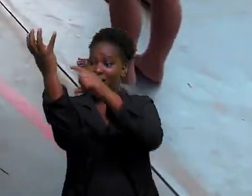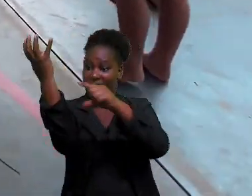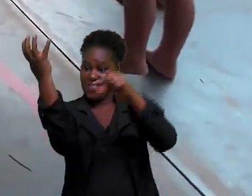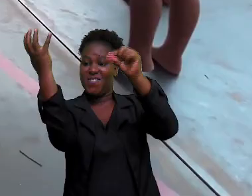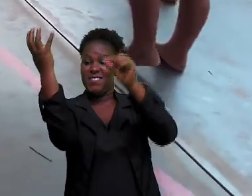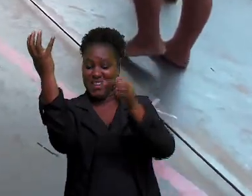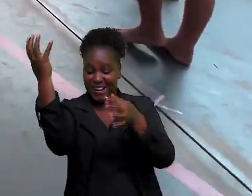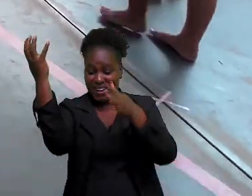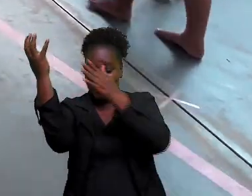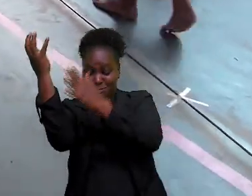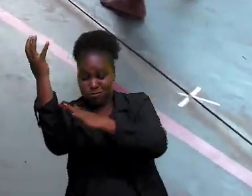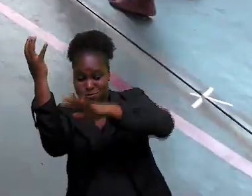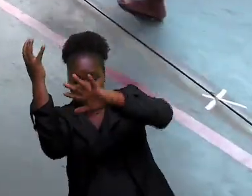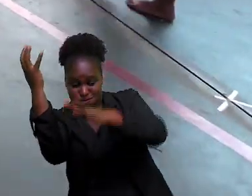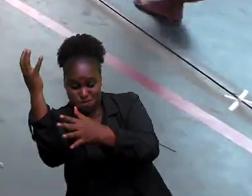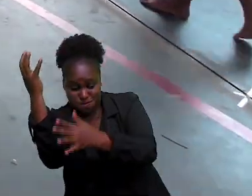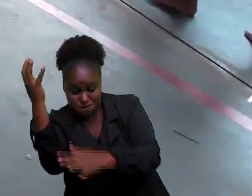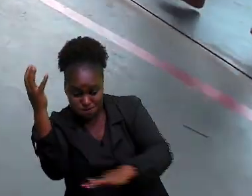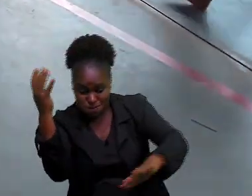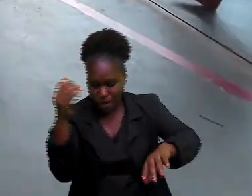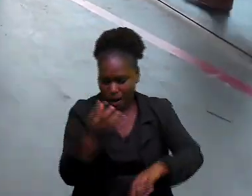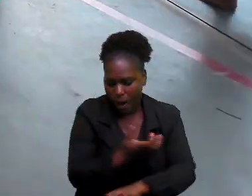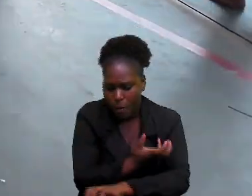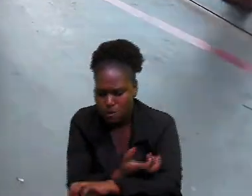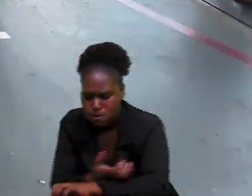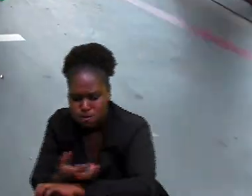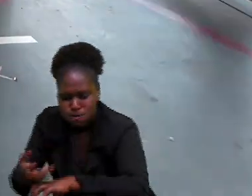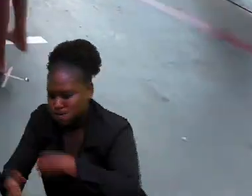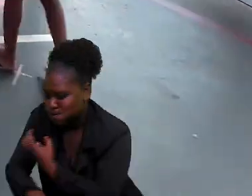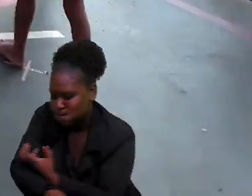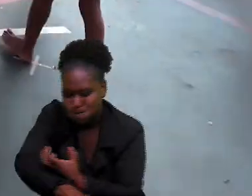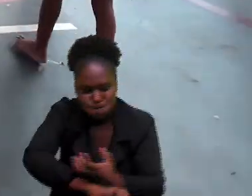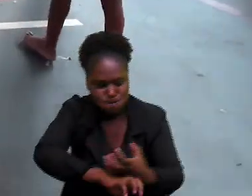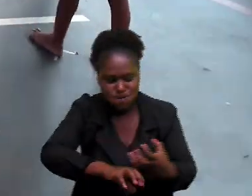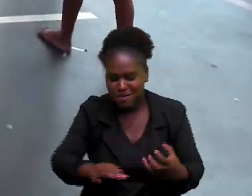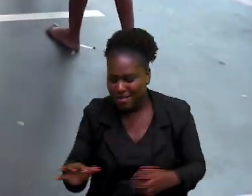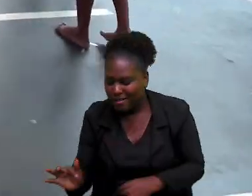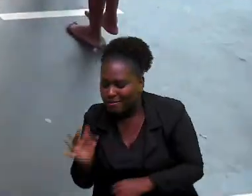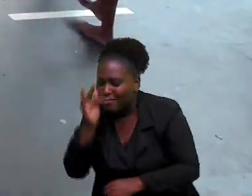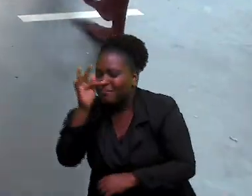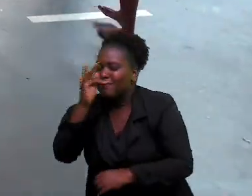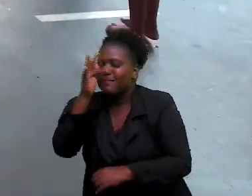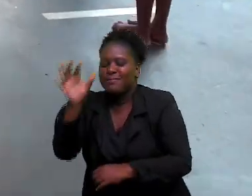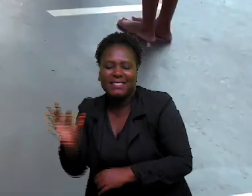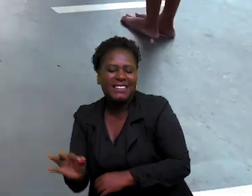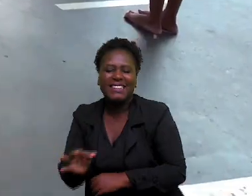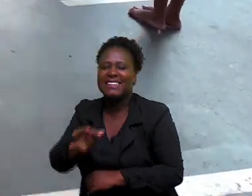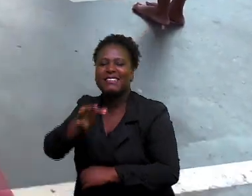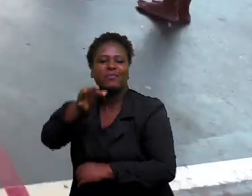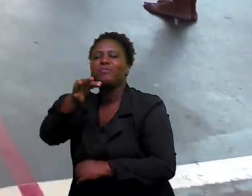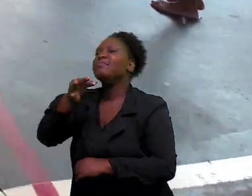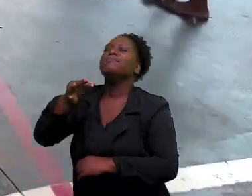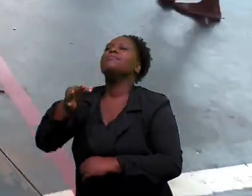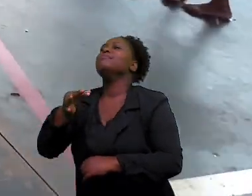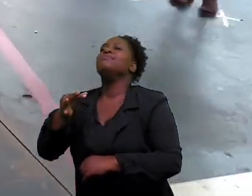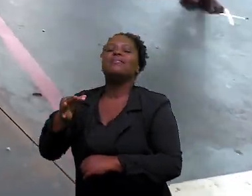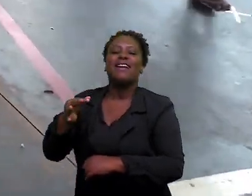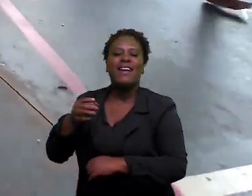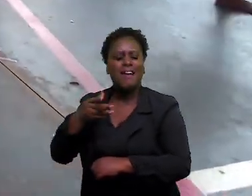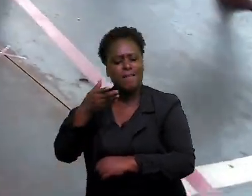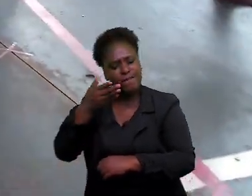só cozinhar. O coco tem muito mais, é só repartir. Você nasceu pra estar